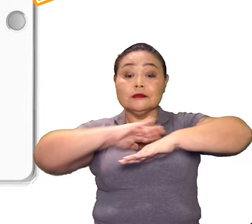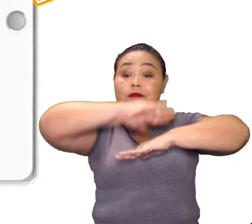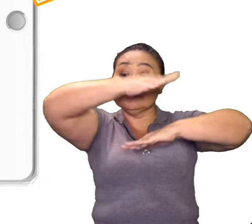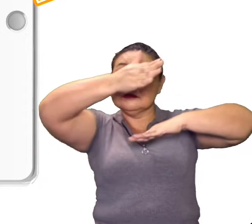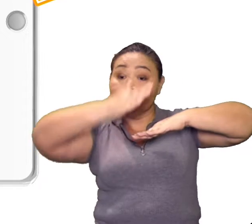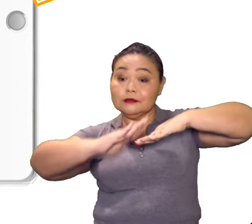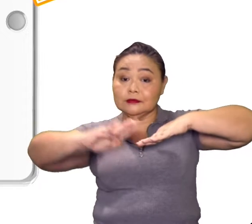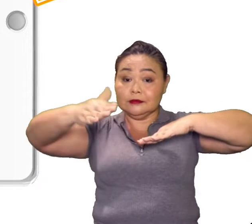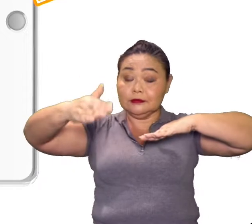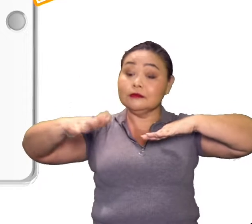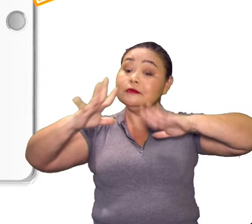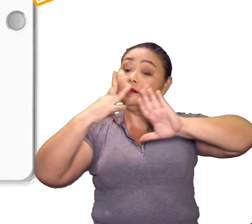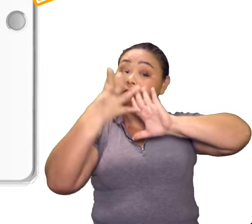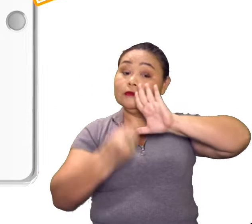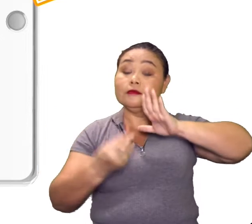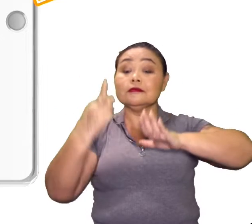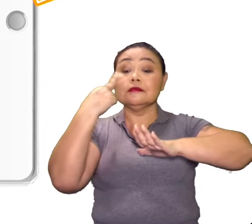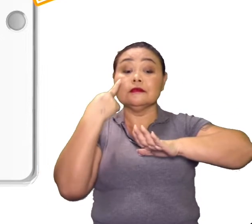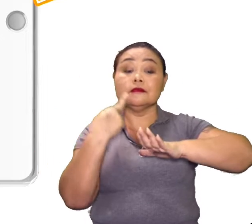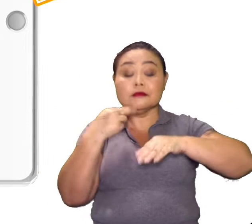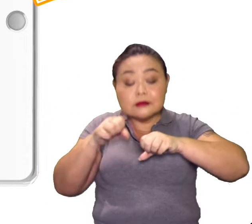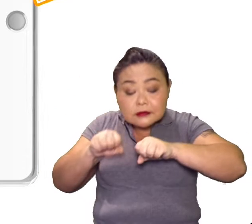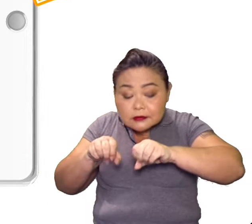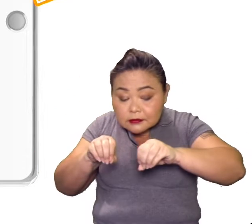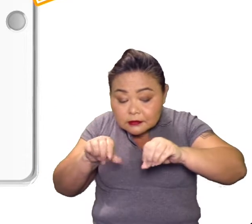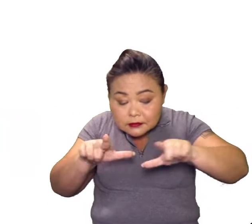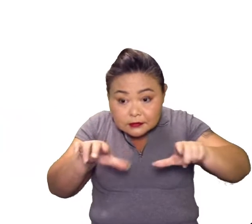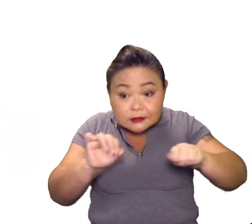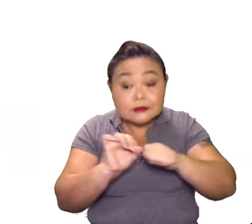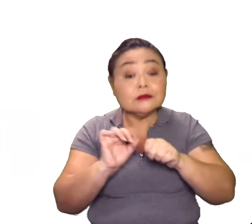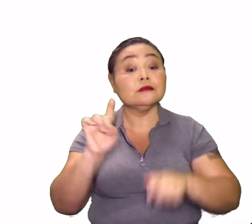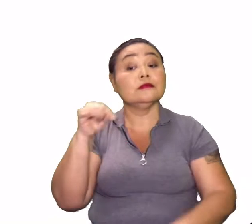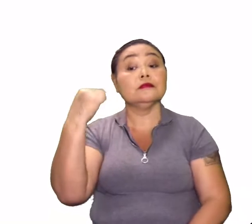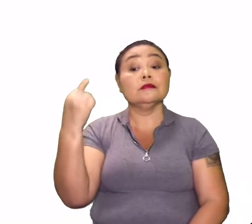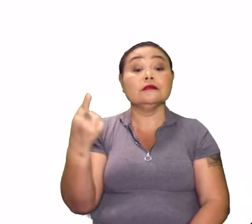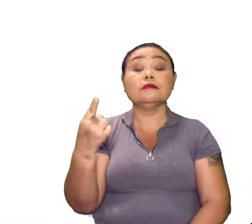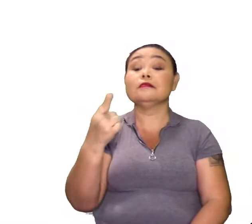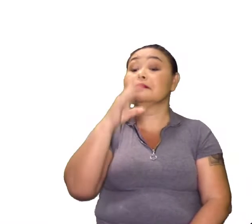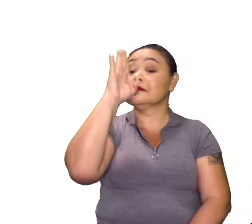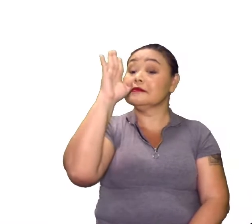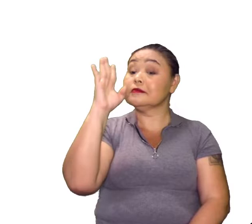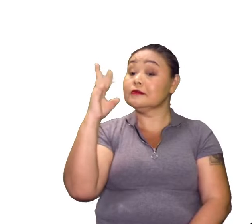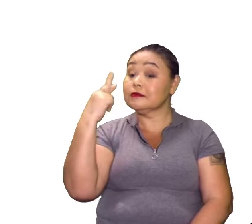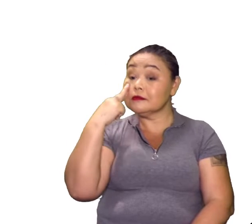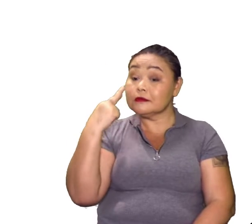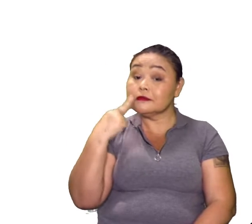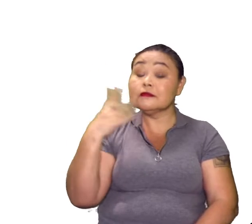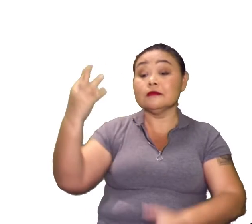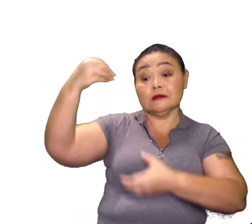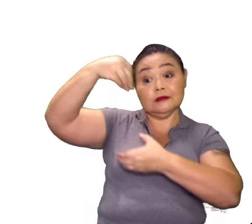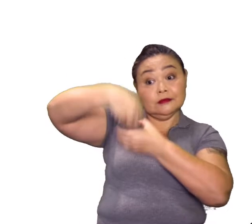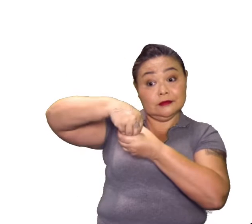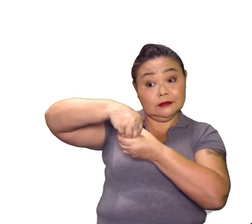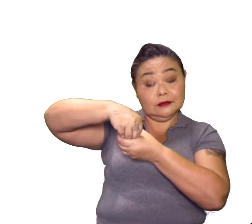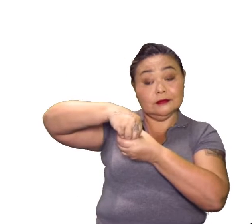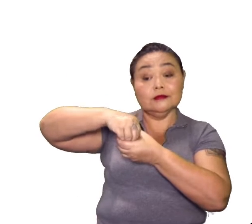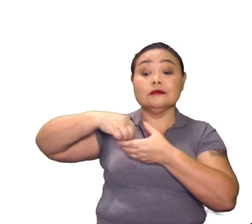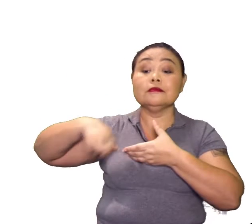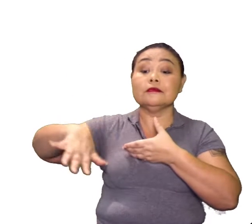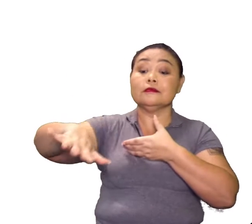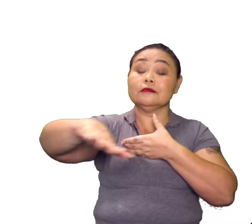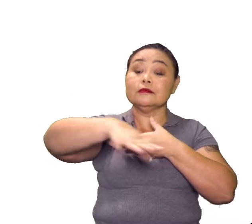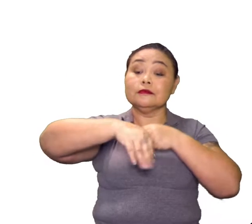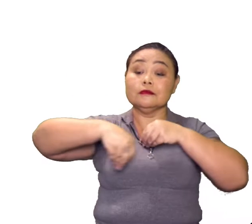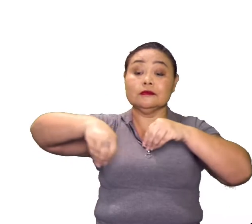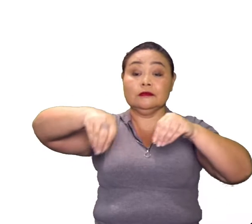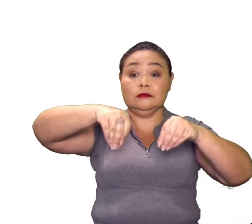relevo da Amazônia e de Rondônia e sobre solos. Rondônia faz parte do contexto geológico do